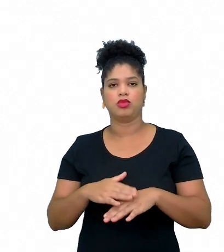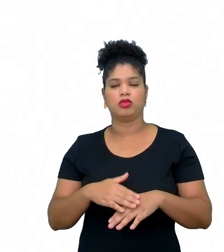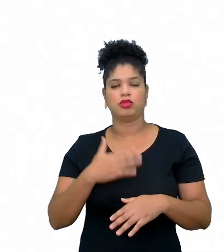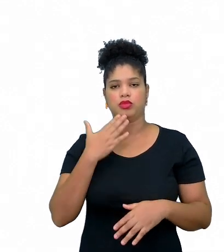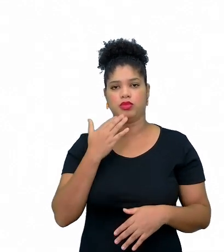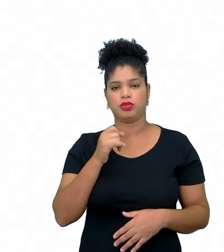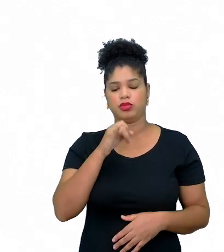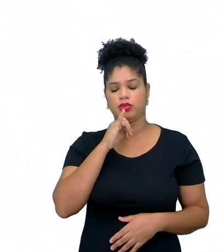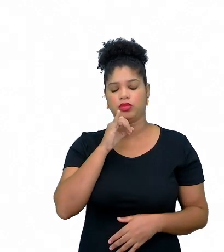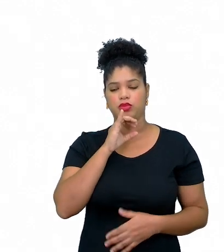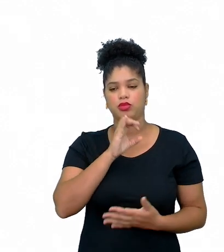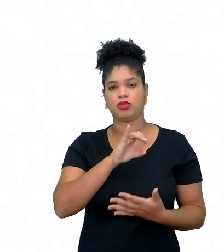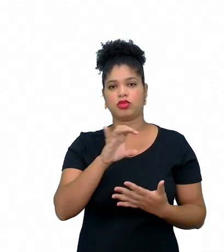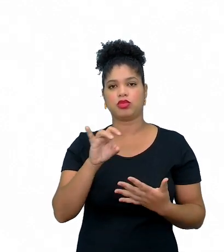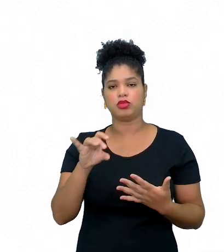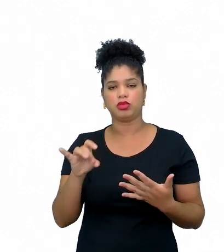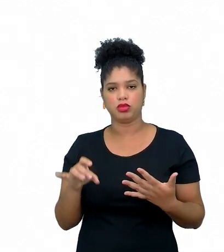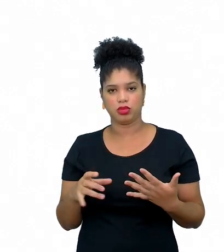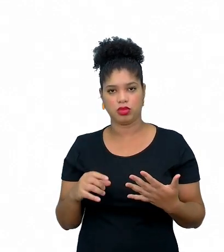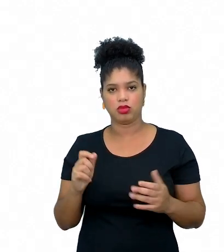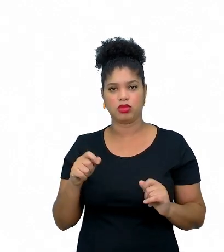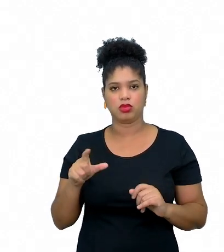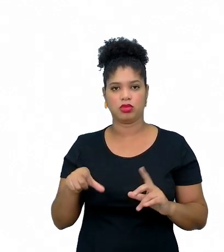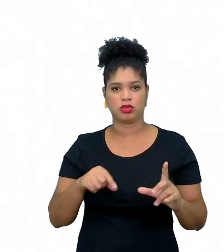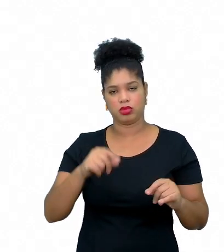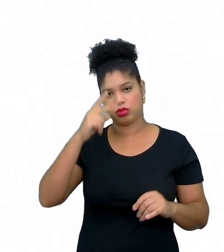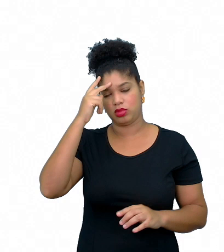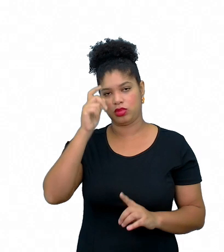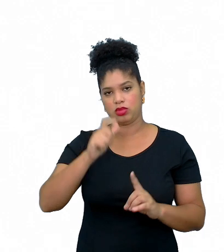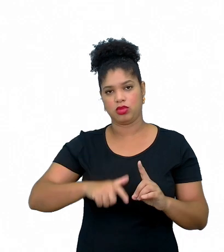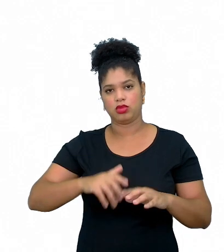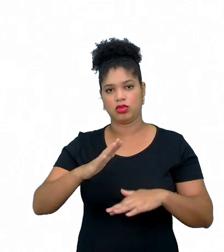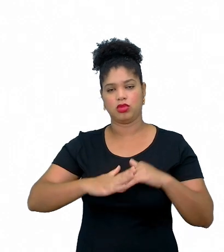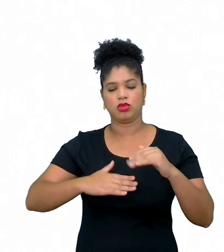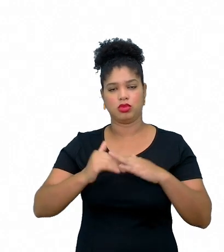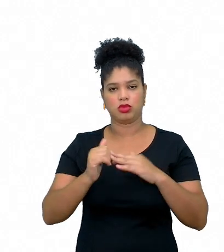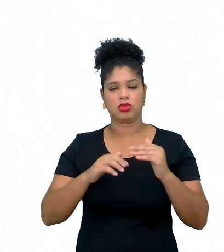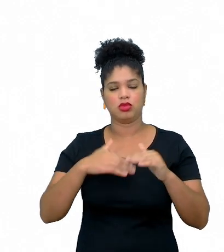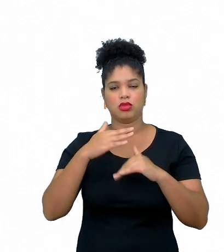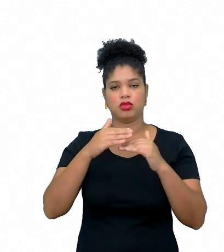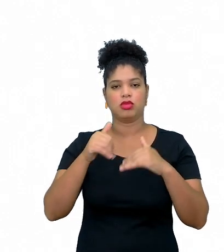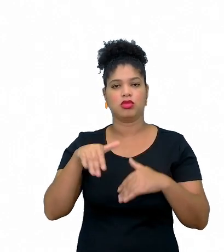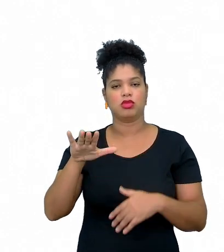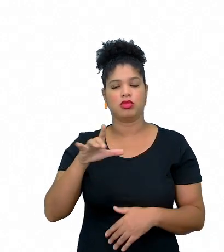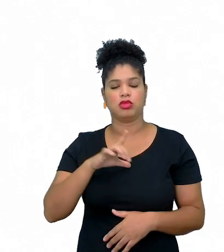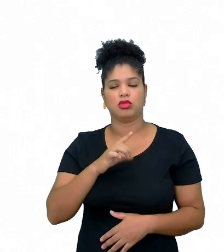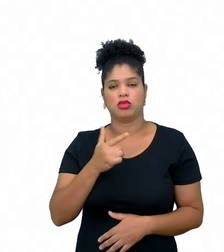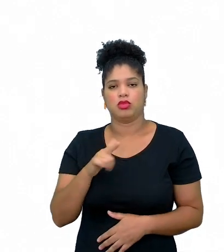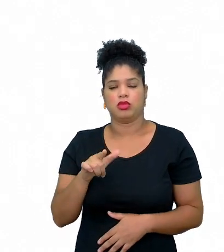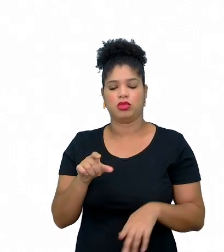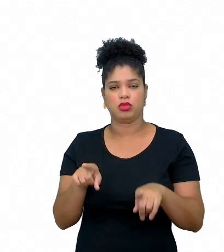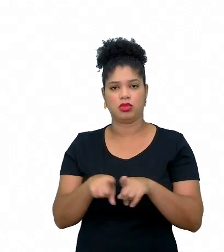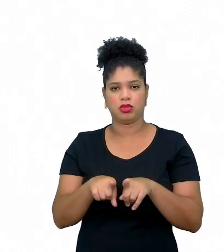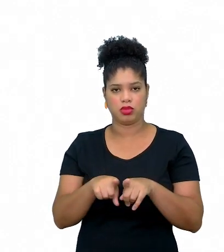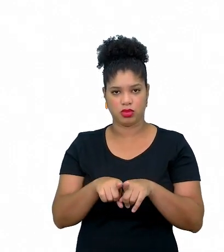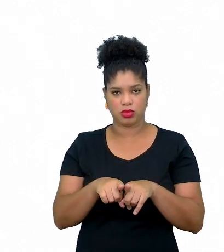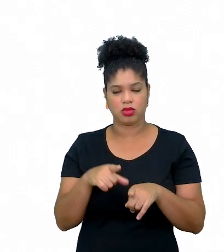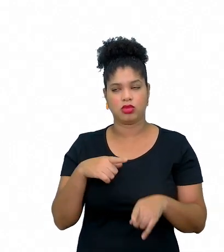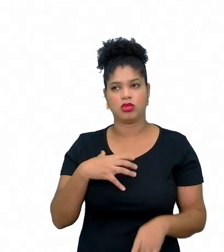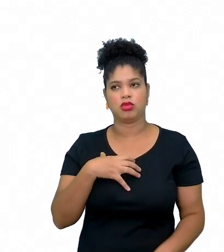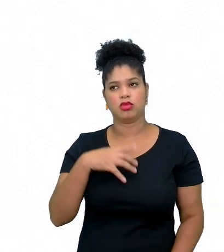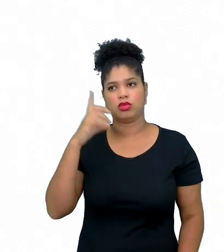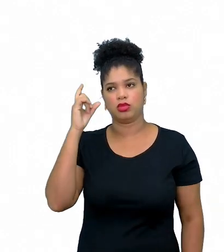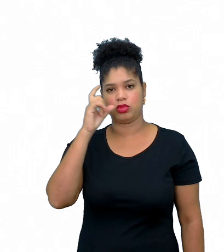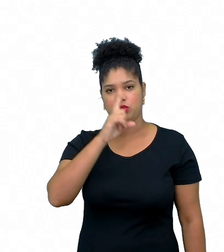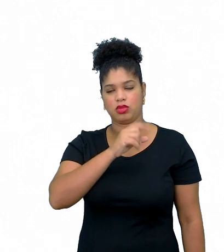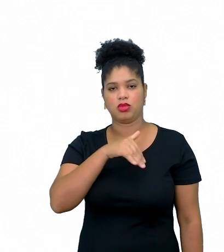exemplo, cada estação eu coloco alguém que tem uma habilidade um pouco mais desenvolvida, junto com outro que tem mais